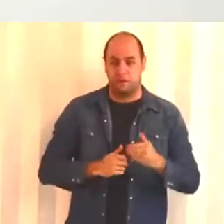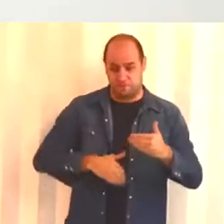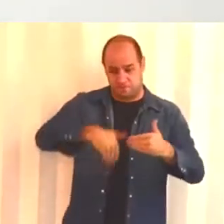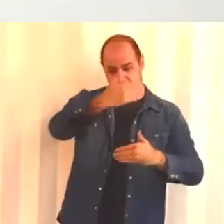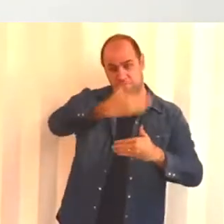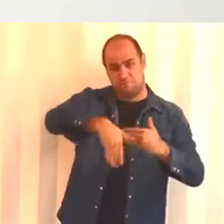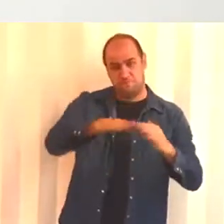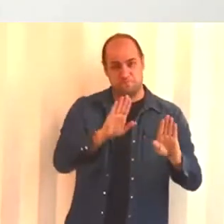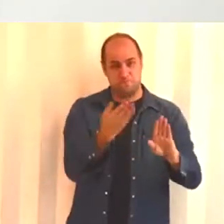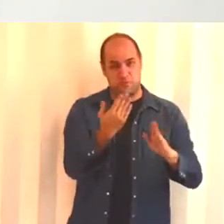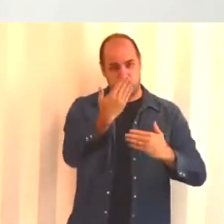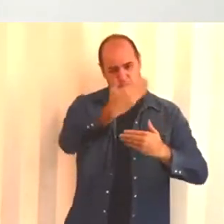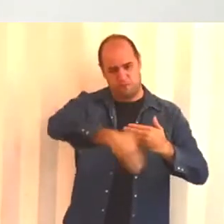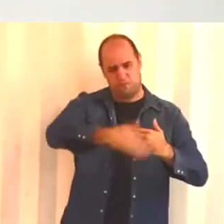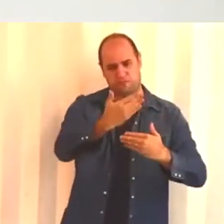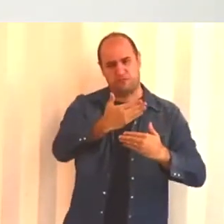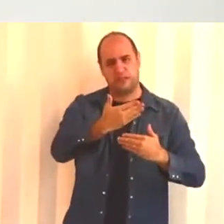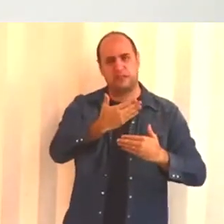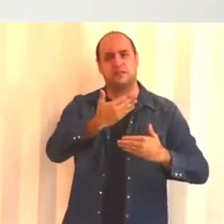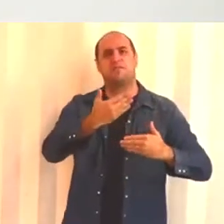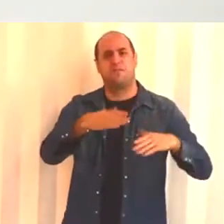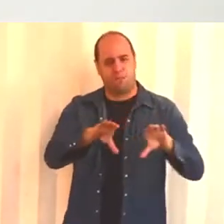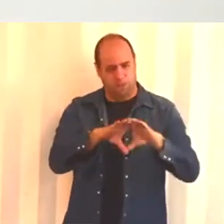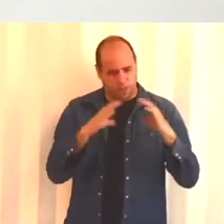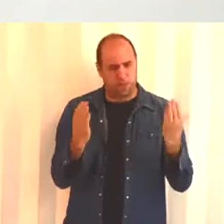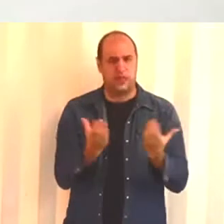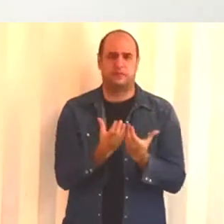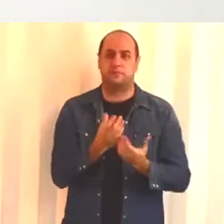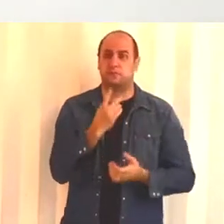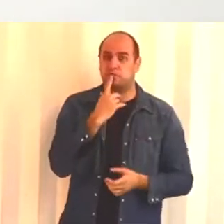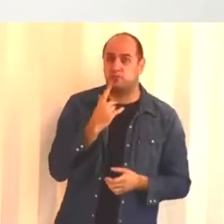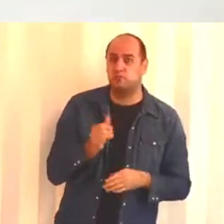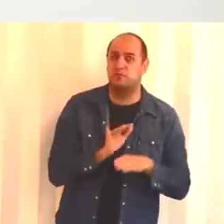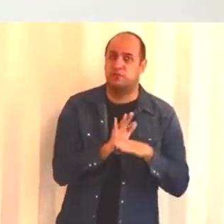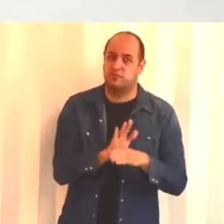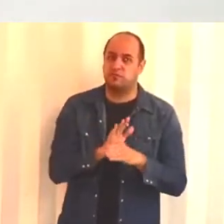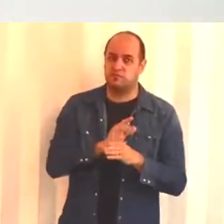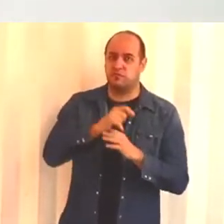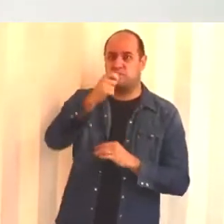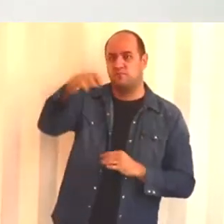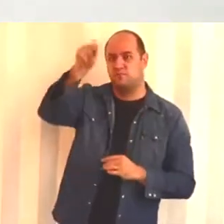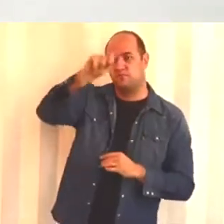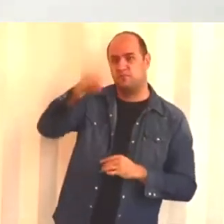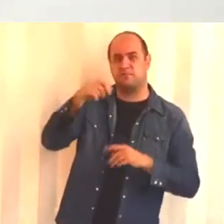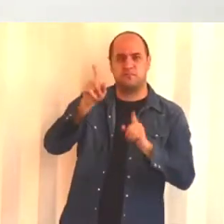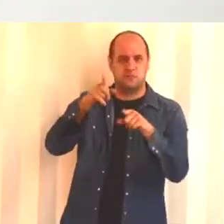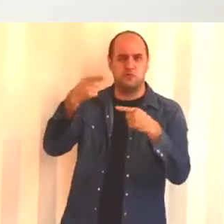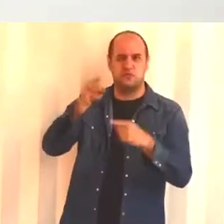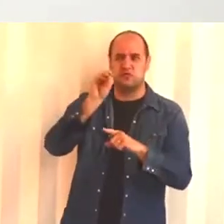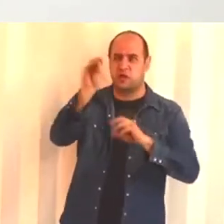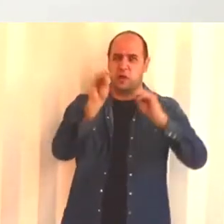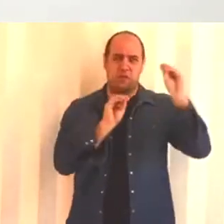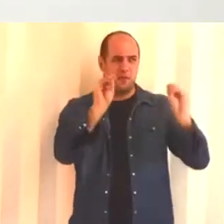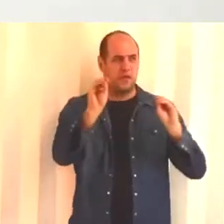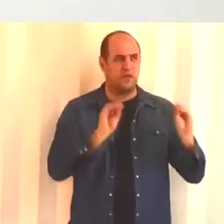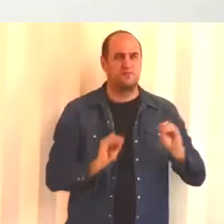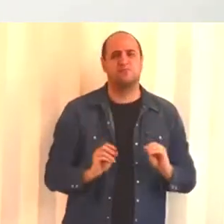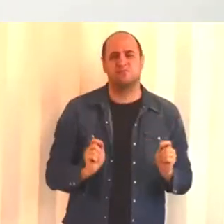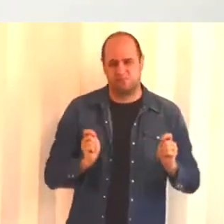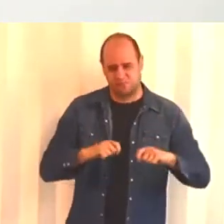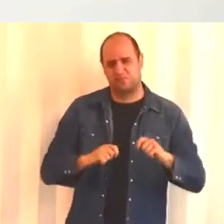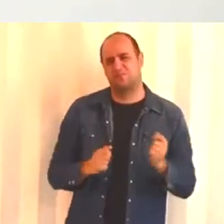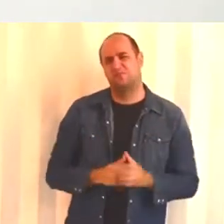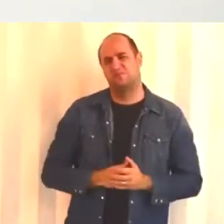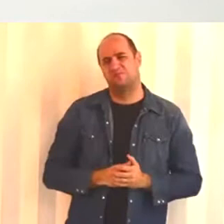vai desenhar o coral. Se o seu papai e a sua mamãe quiser te ajudar, colocando algumas notinhas musicais aí no seu desenho,